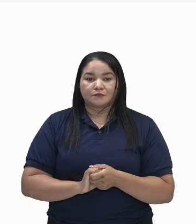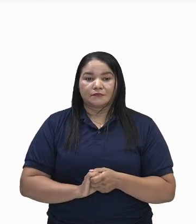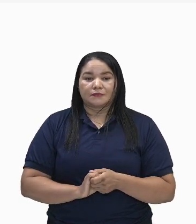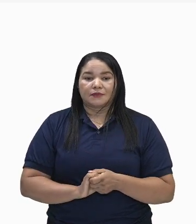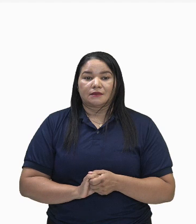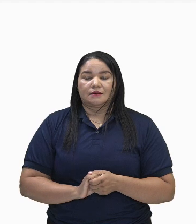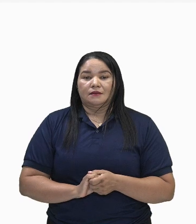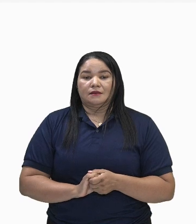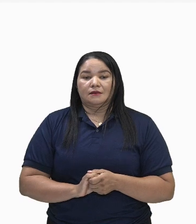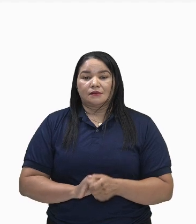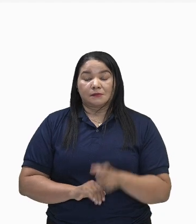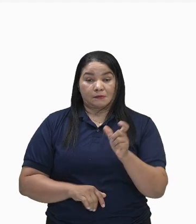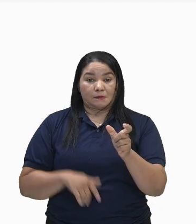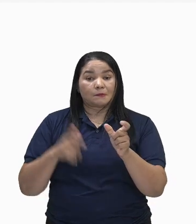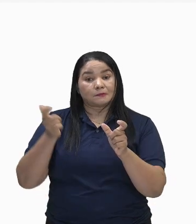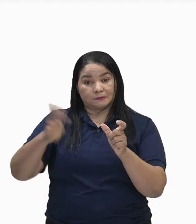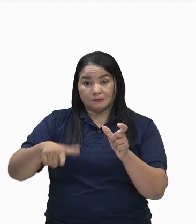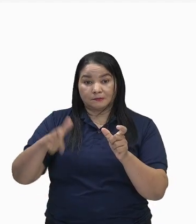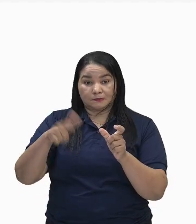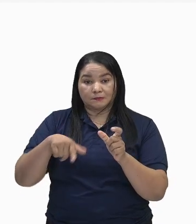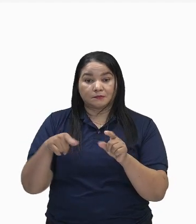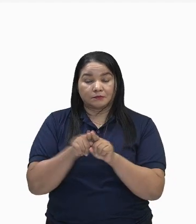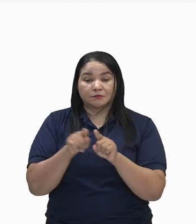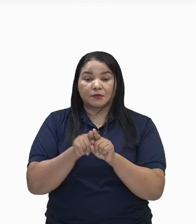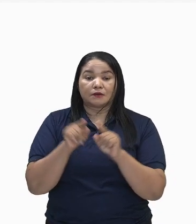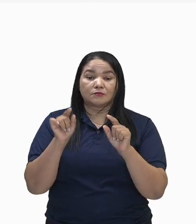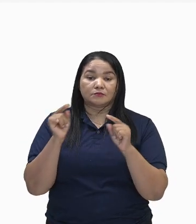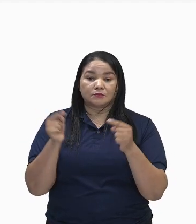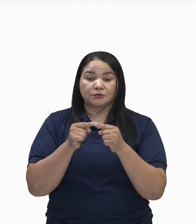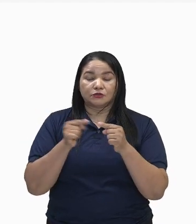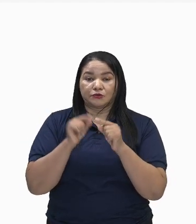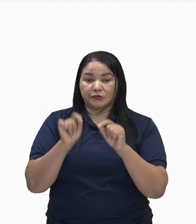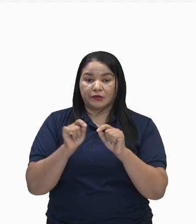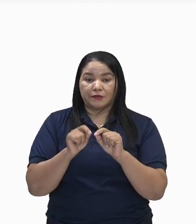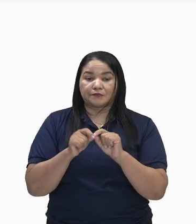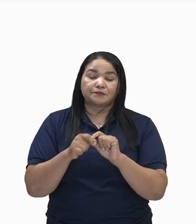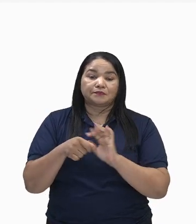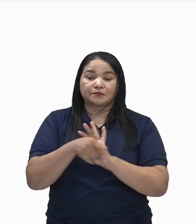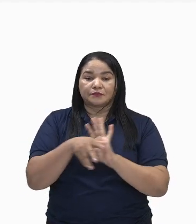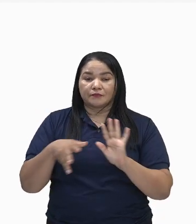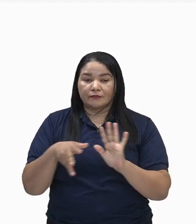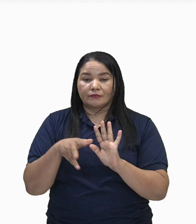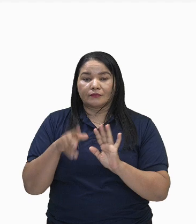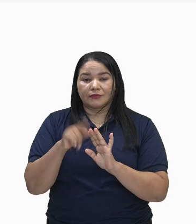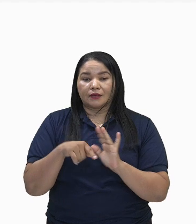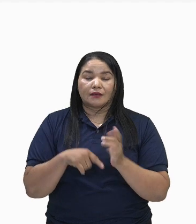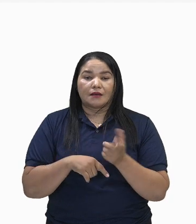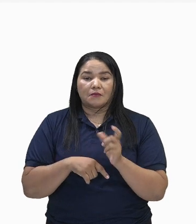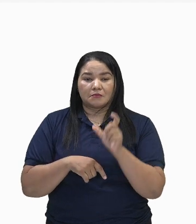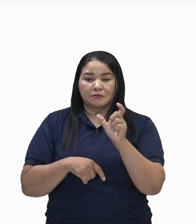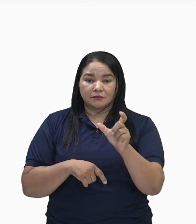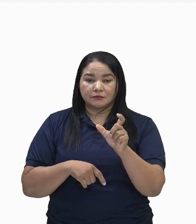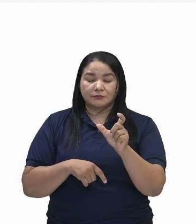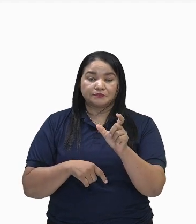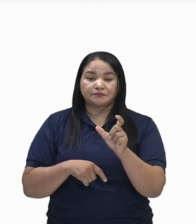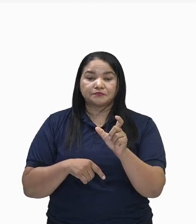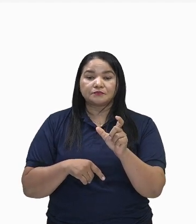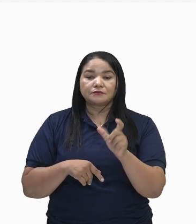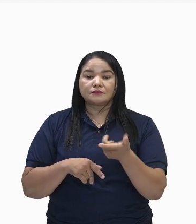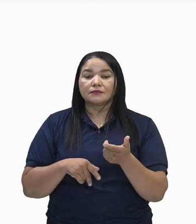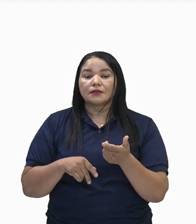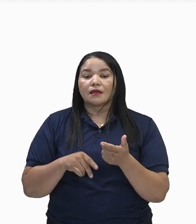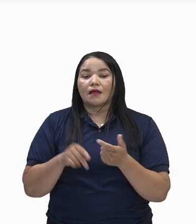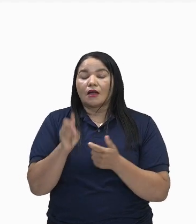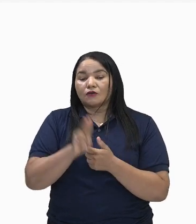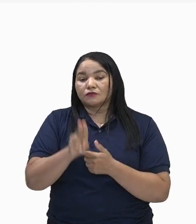pleonasmo. Pleonasmo é a figura de linguagem que consiste em usar palavras redundantes para reforçar a